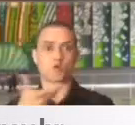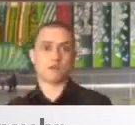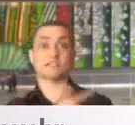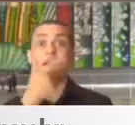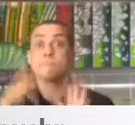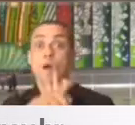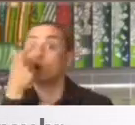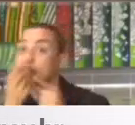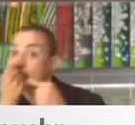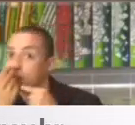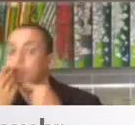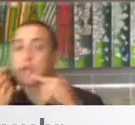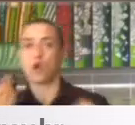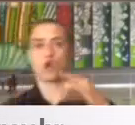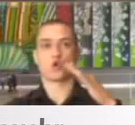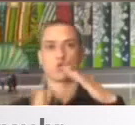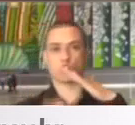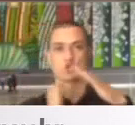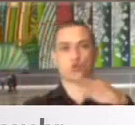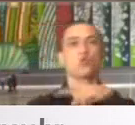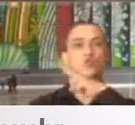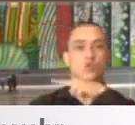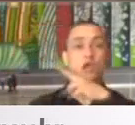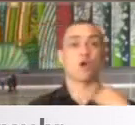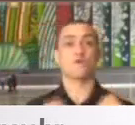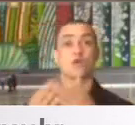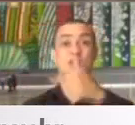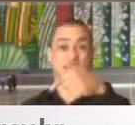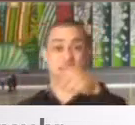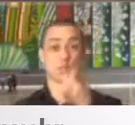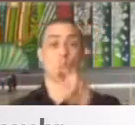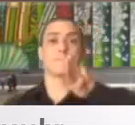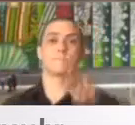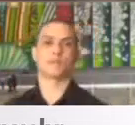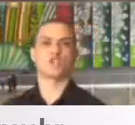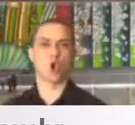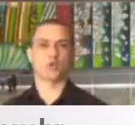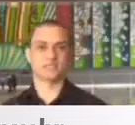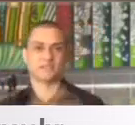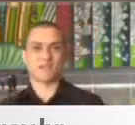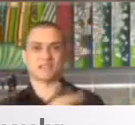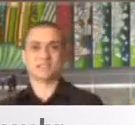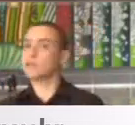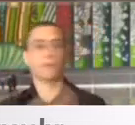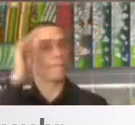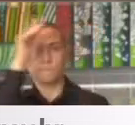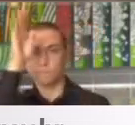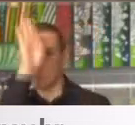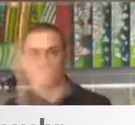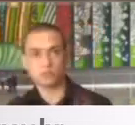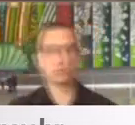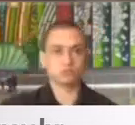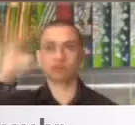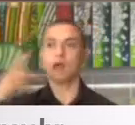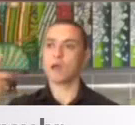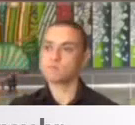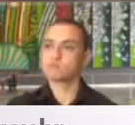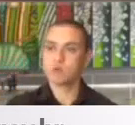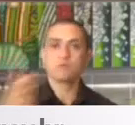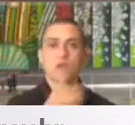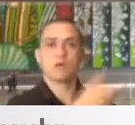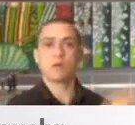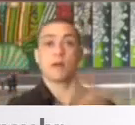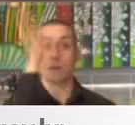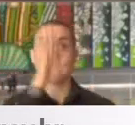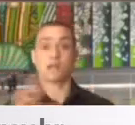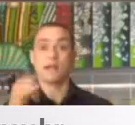fornecendo 75 milhões de doses de vacina em todo o país para garantir a imunização dos